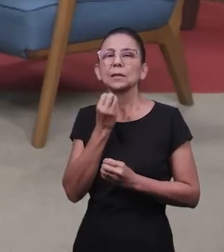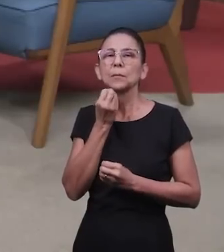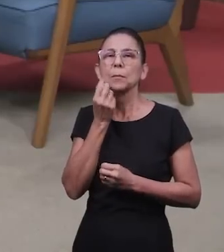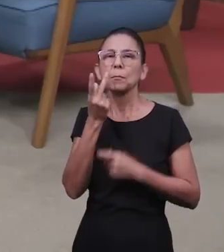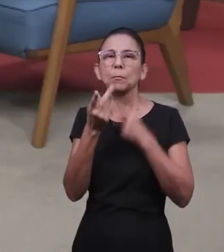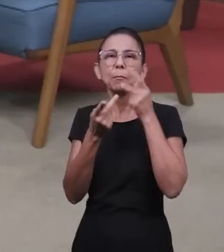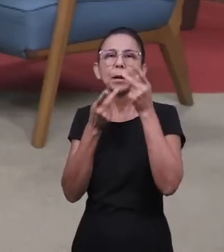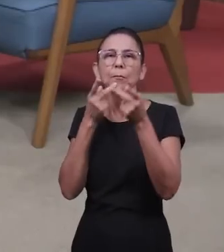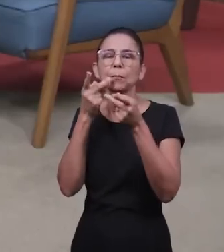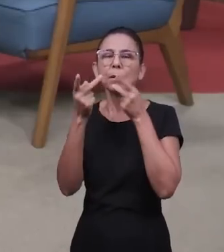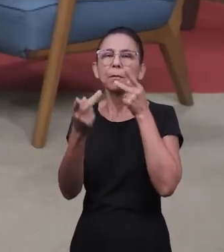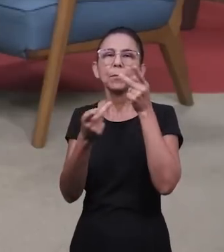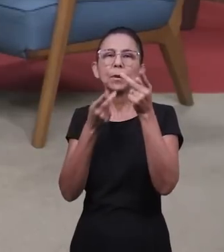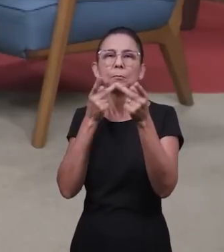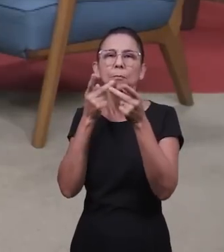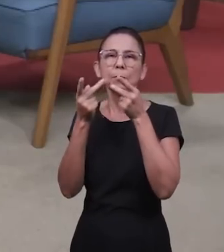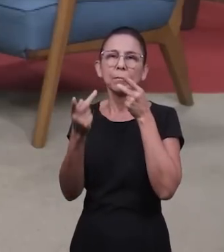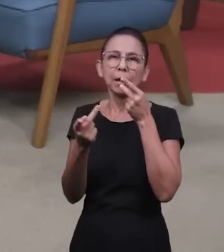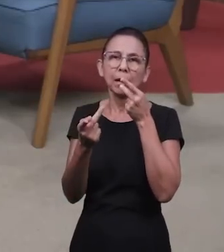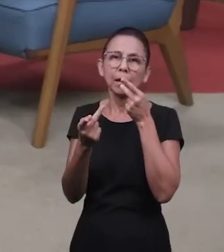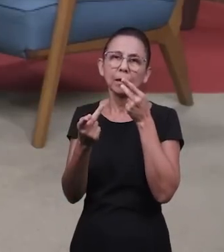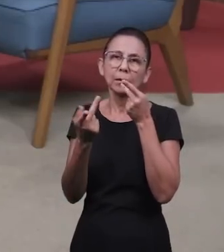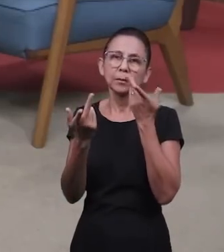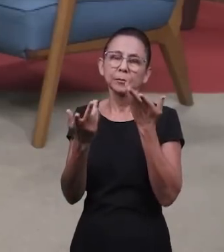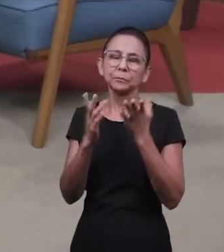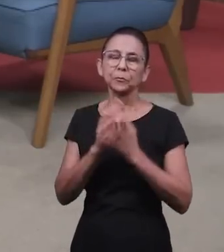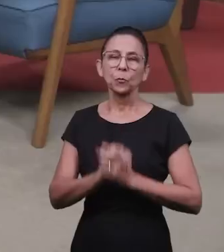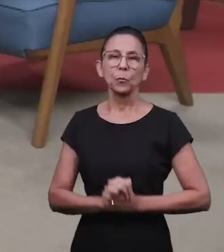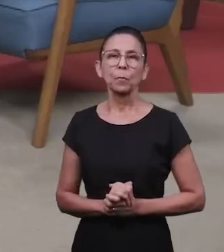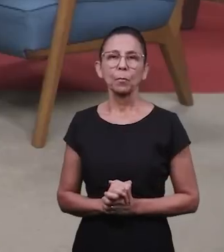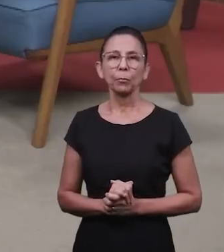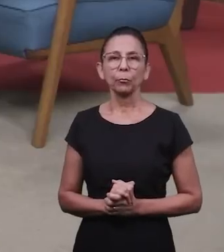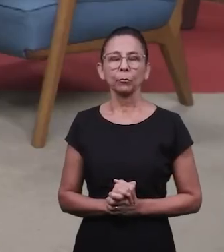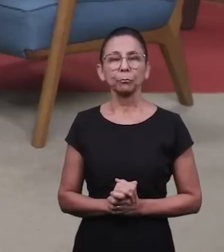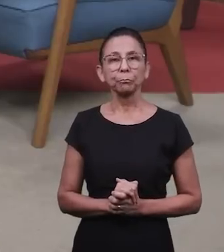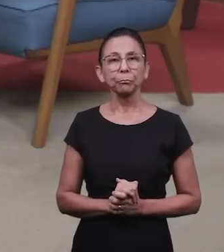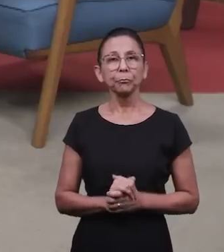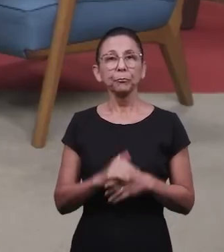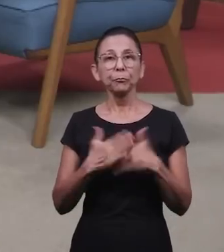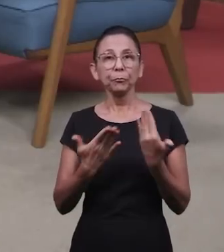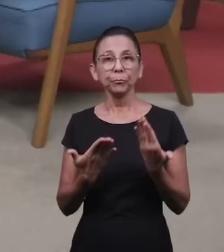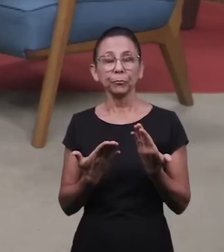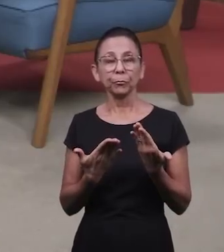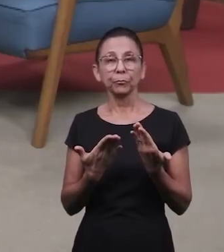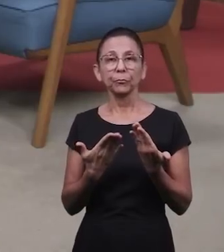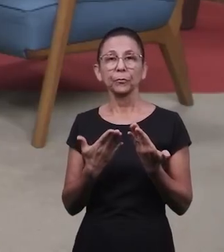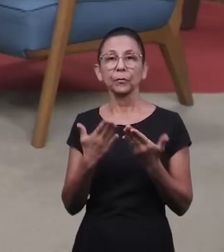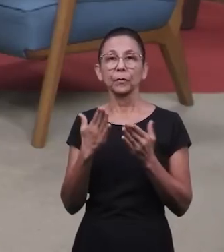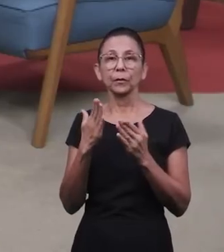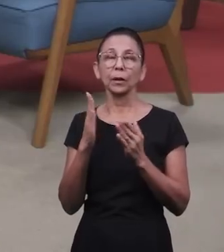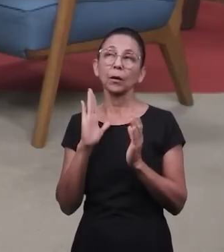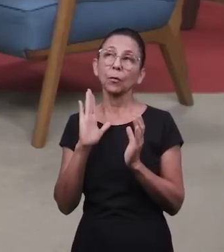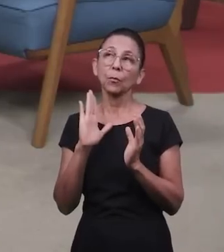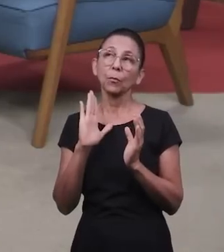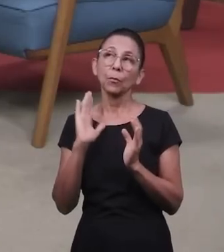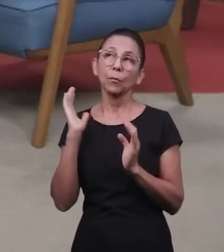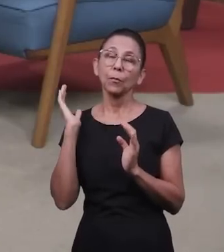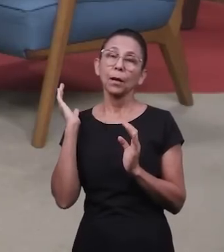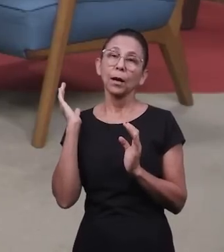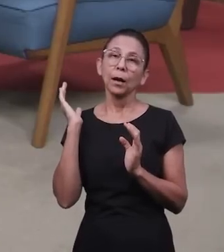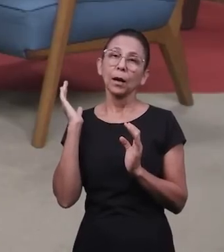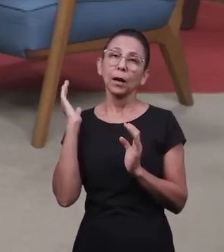palavra. Então, a palavra de Deus, a palavra da salvação, é como um